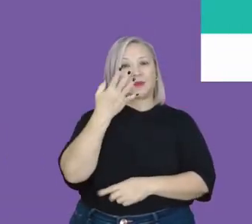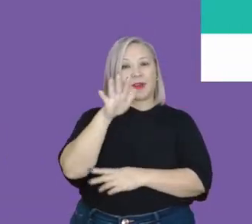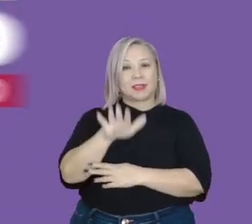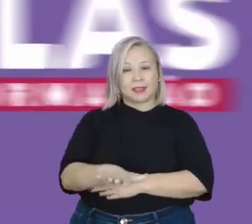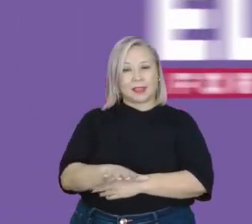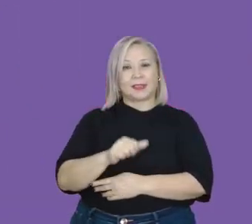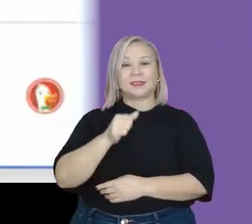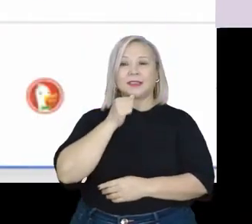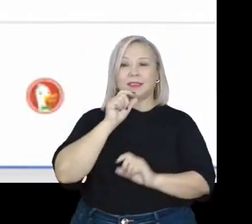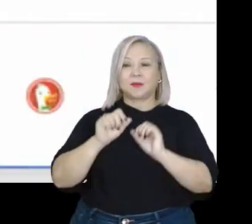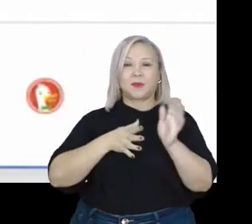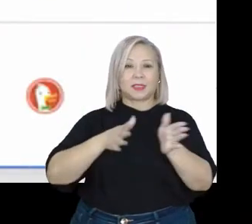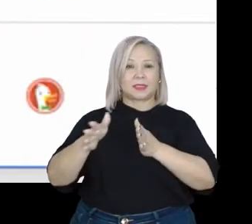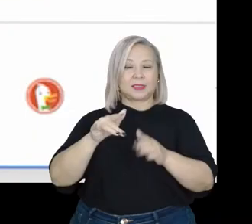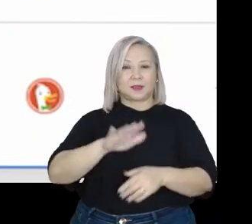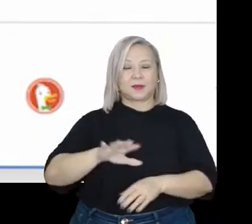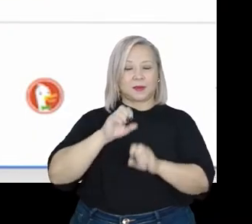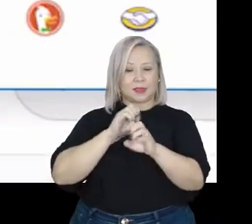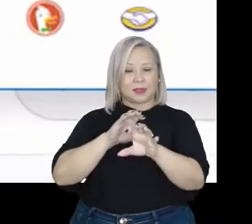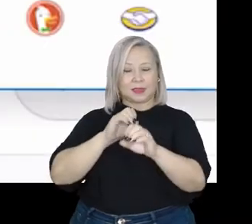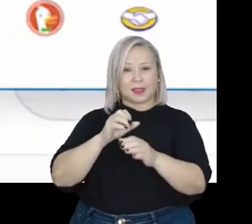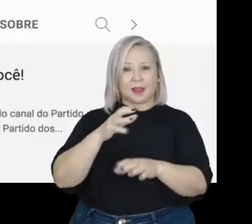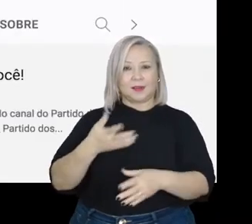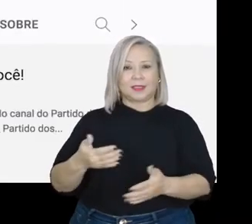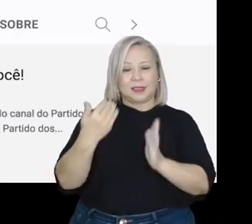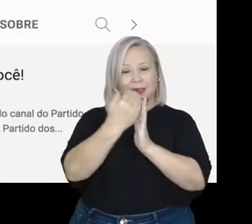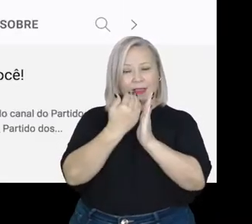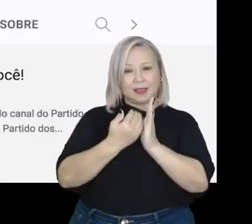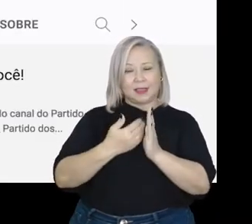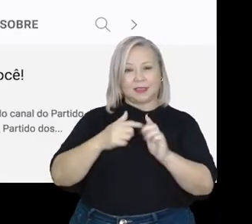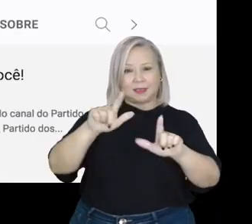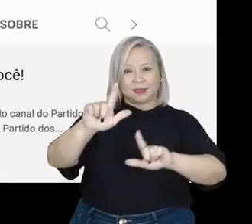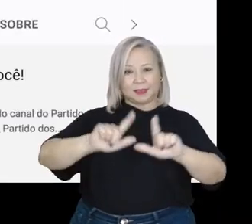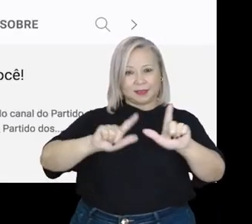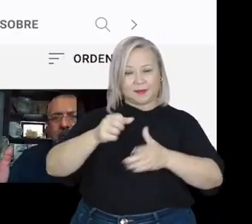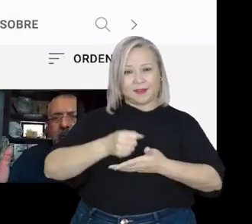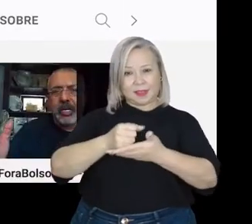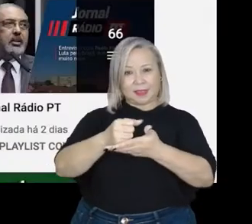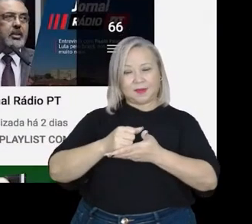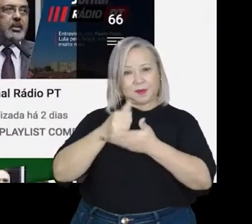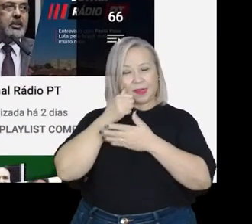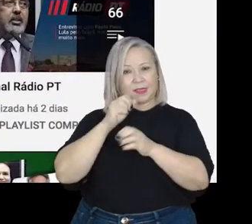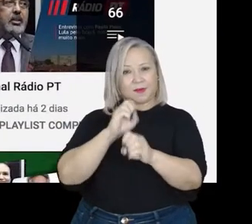ainda pode acessar todas as aulas na playlist da TV Elas por Elas Formação,